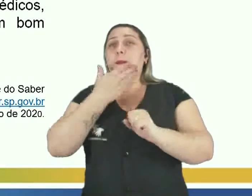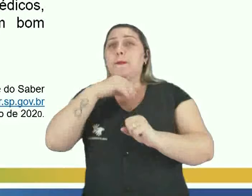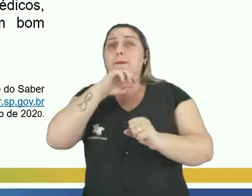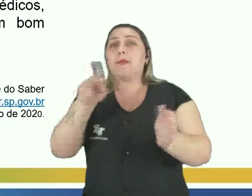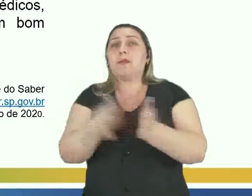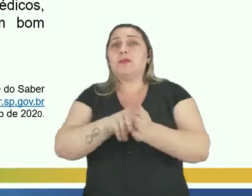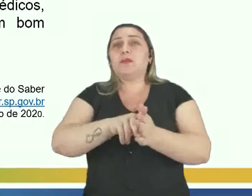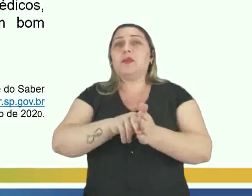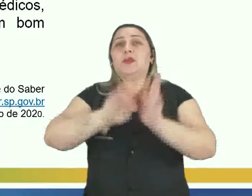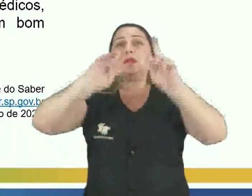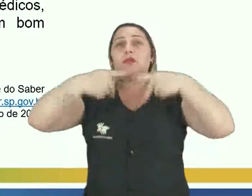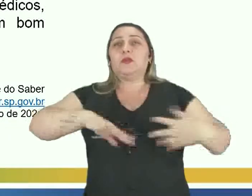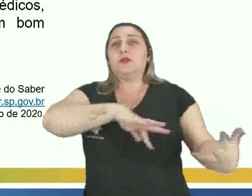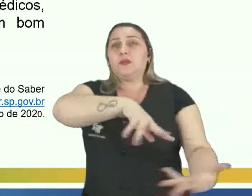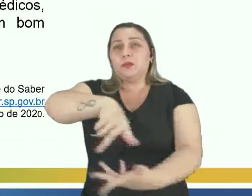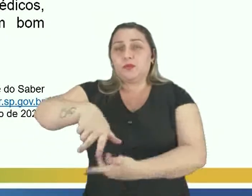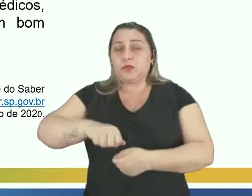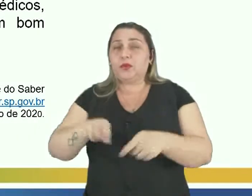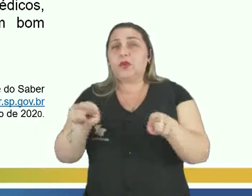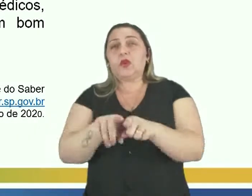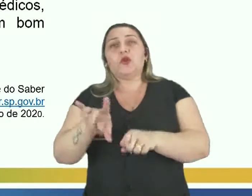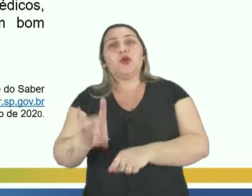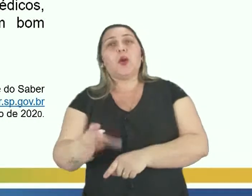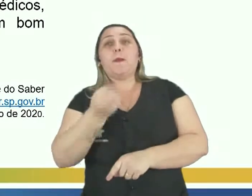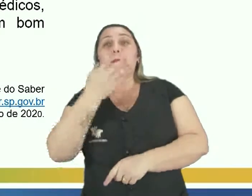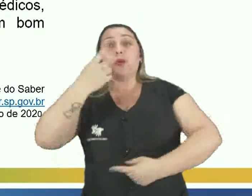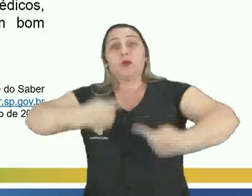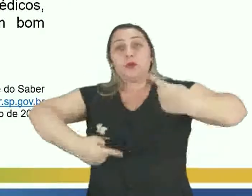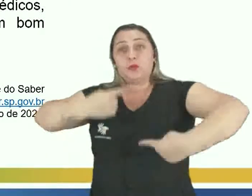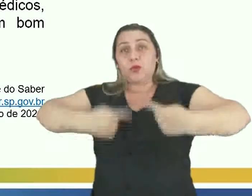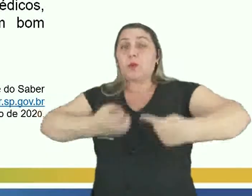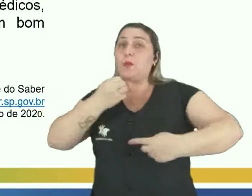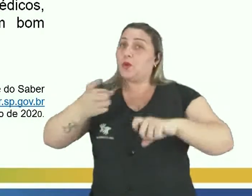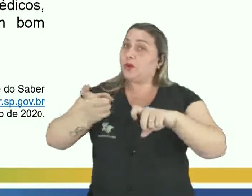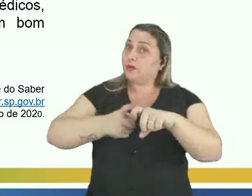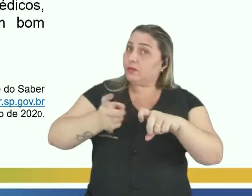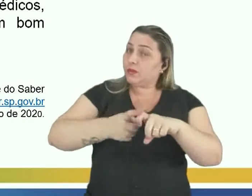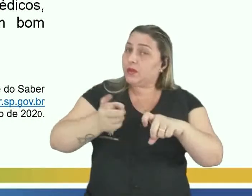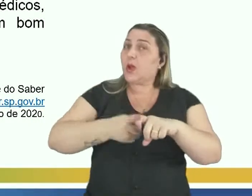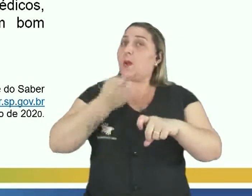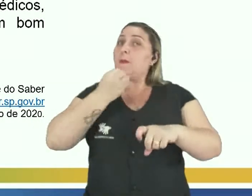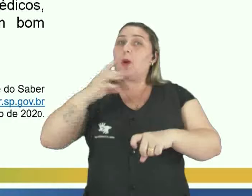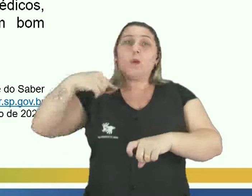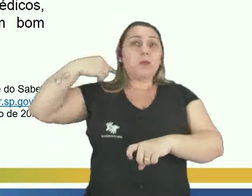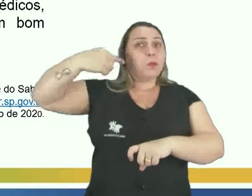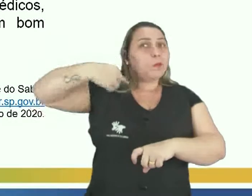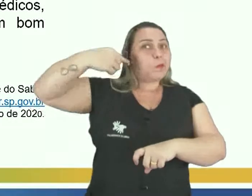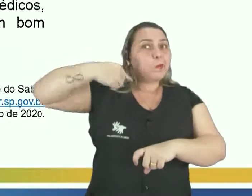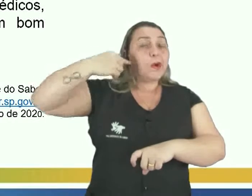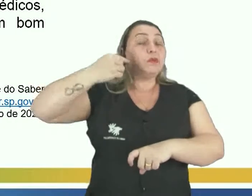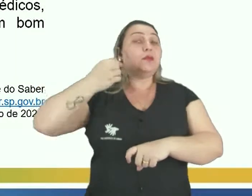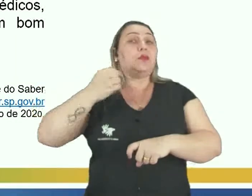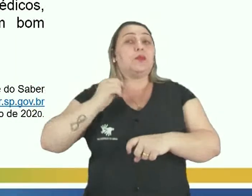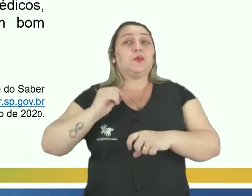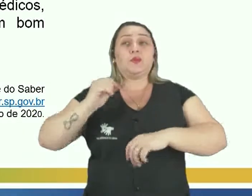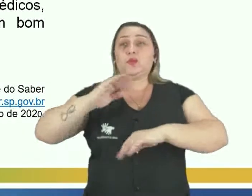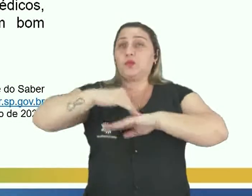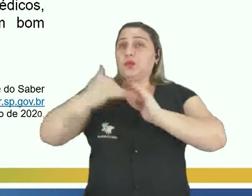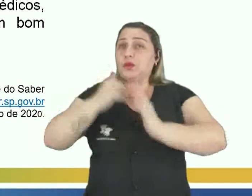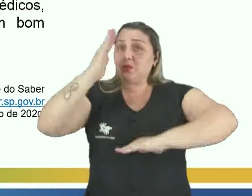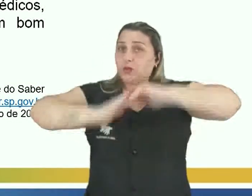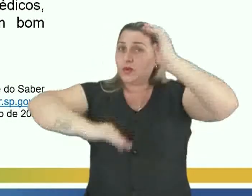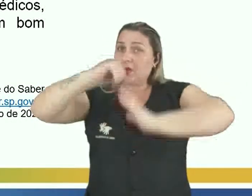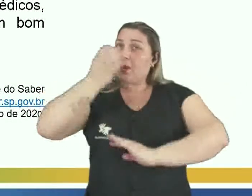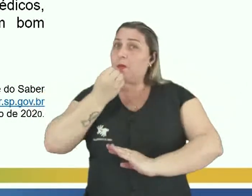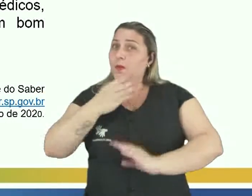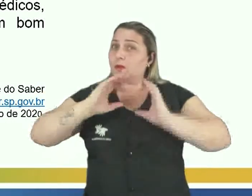da humanidade. Afinal, só existirão bons políticos, bons médicos, bons advogados, enfim, boas